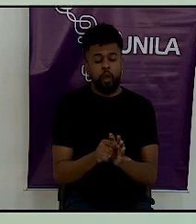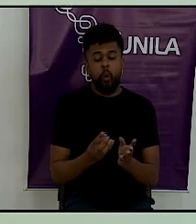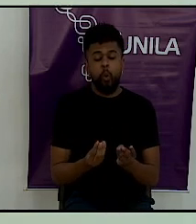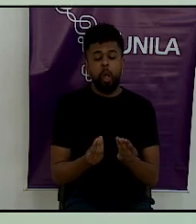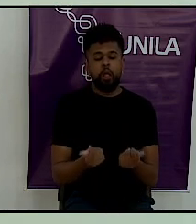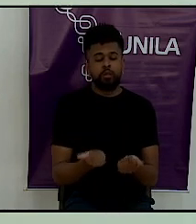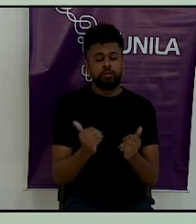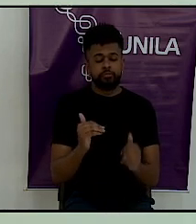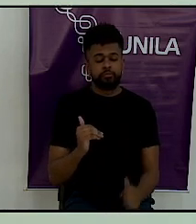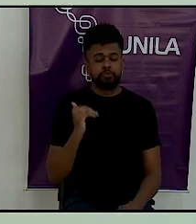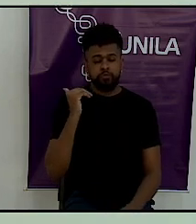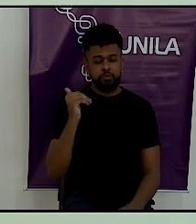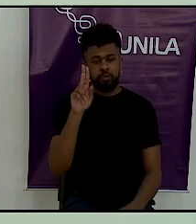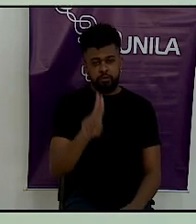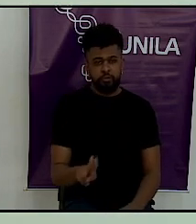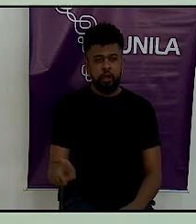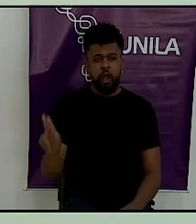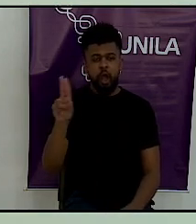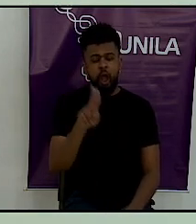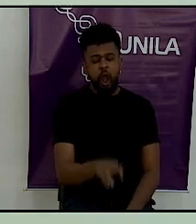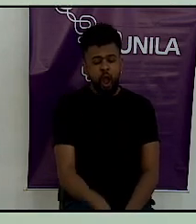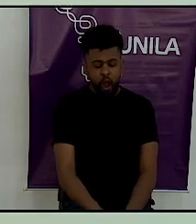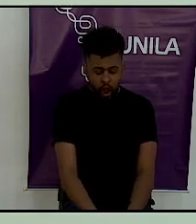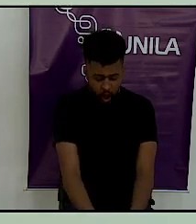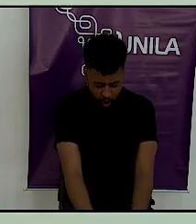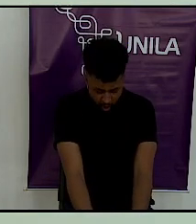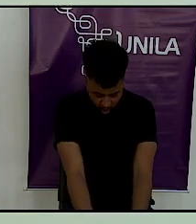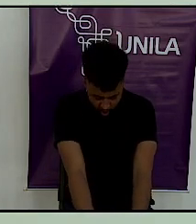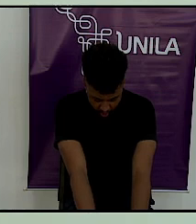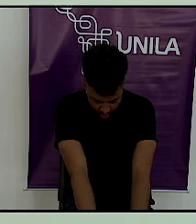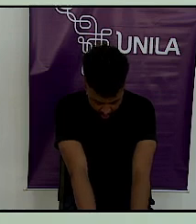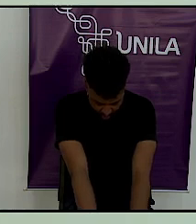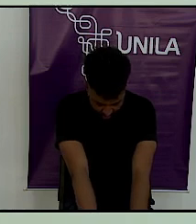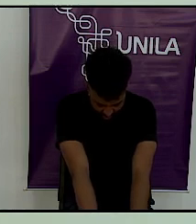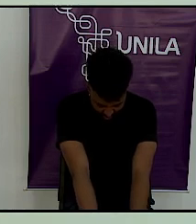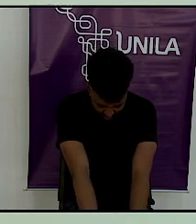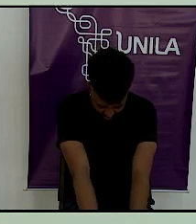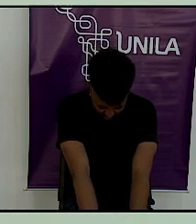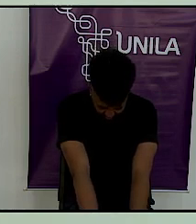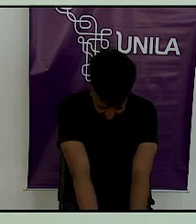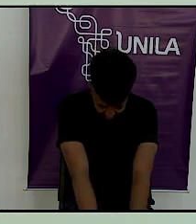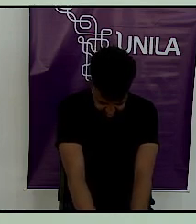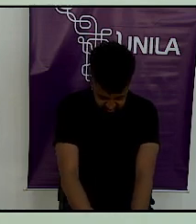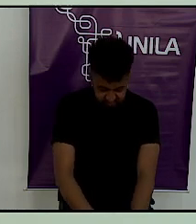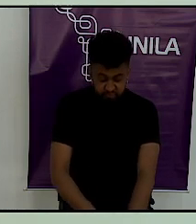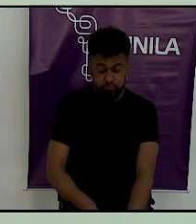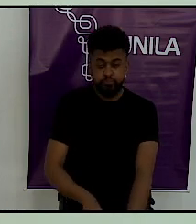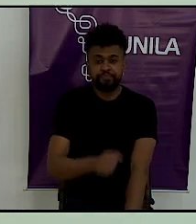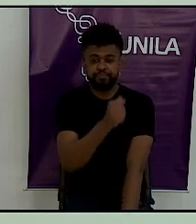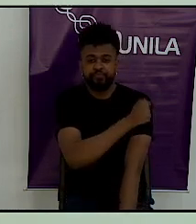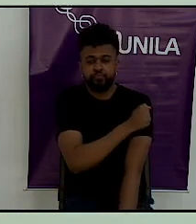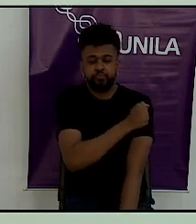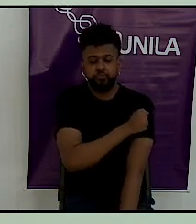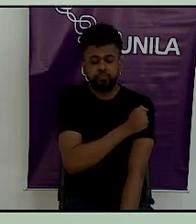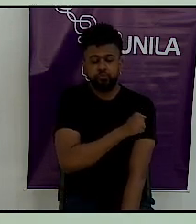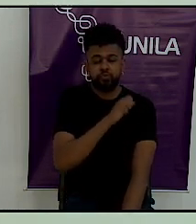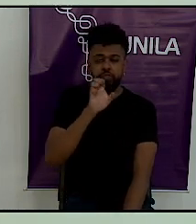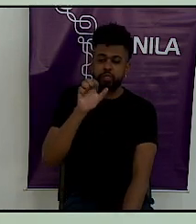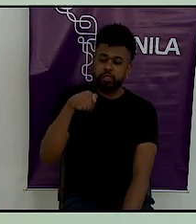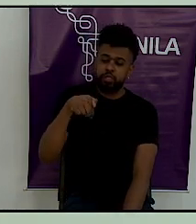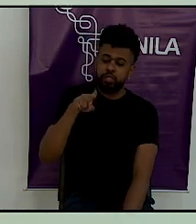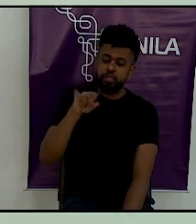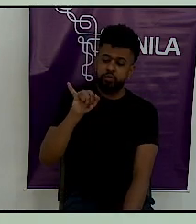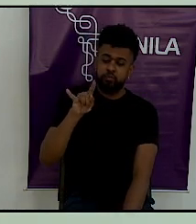qualidade e eficiência das instituições. O aluno equivalente, ele é a soma de todos esses alunos equivalentes.